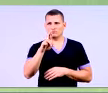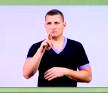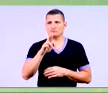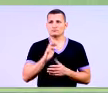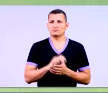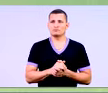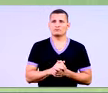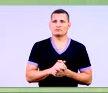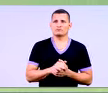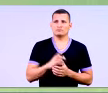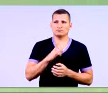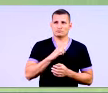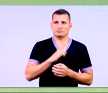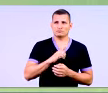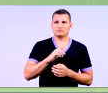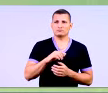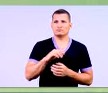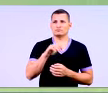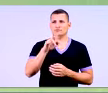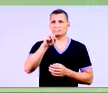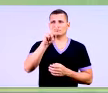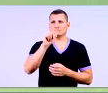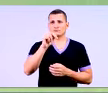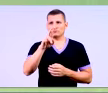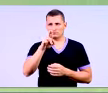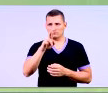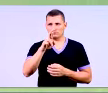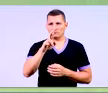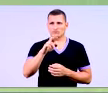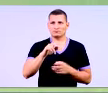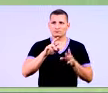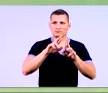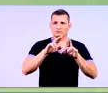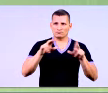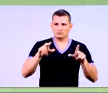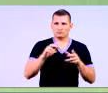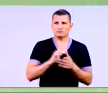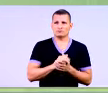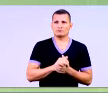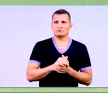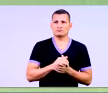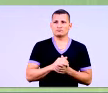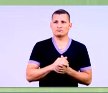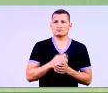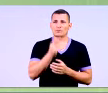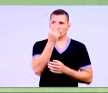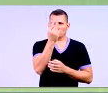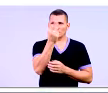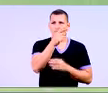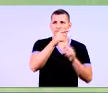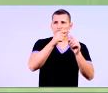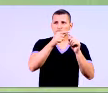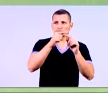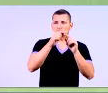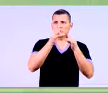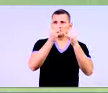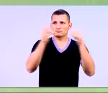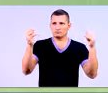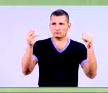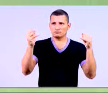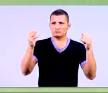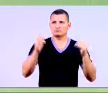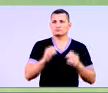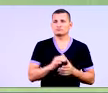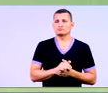o tipo da variável que cada variável deverá ser declarada em uma única linha olha que é um exemplo